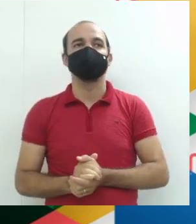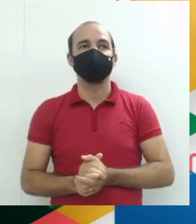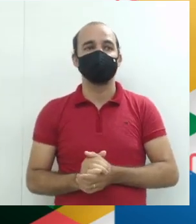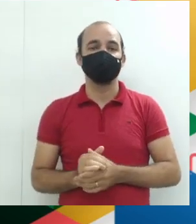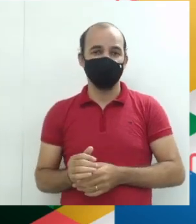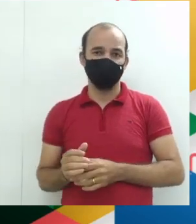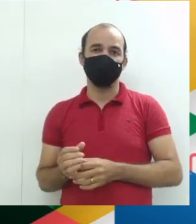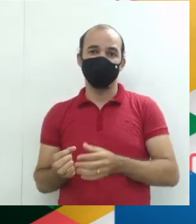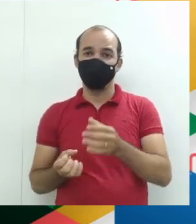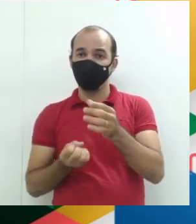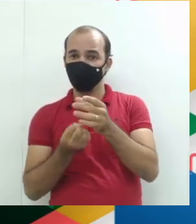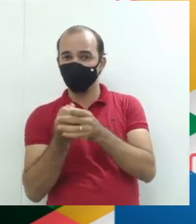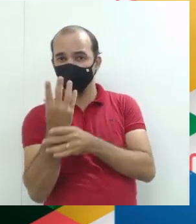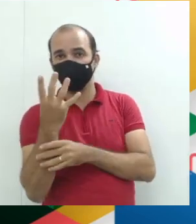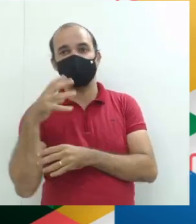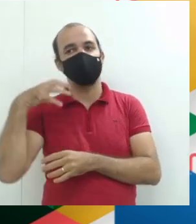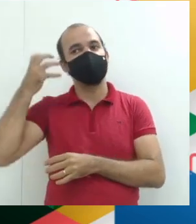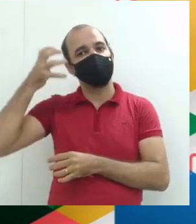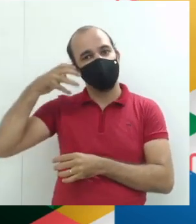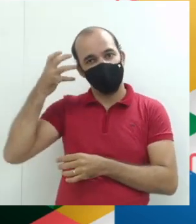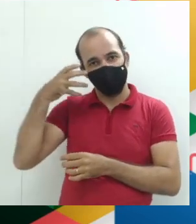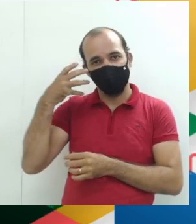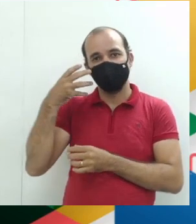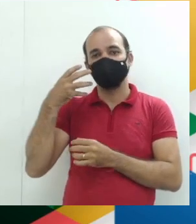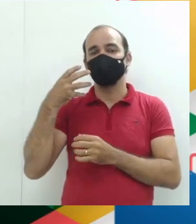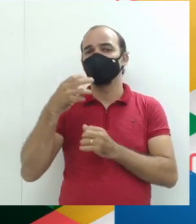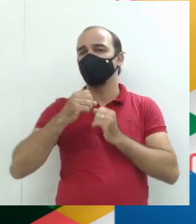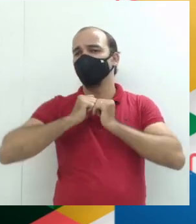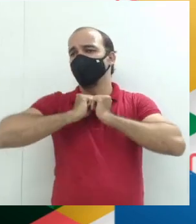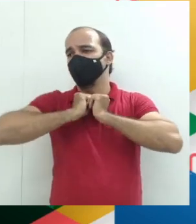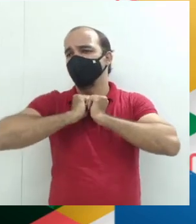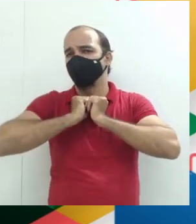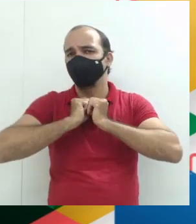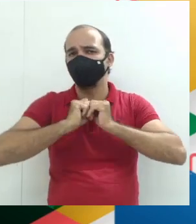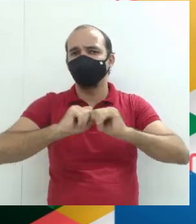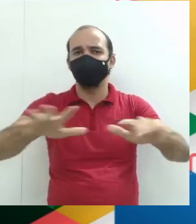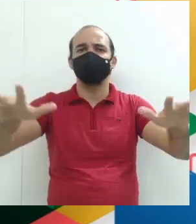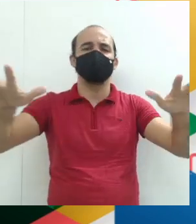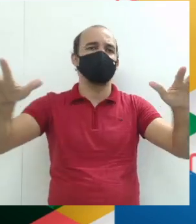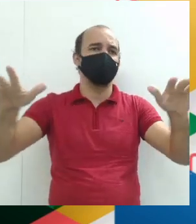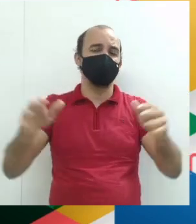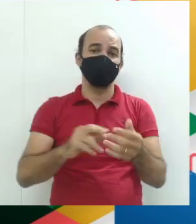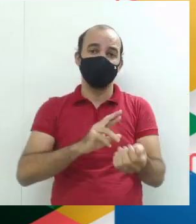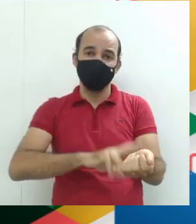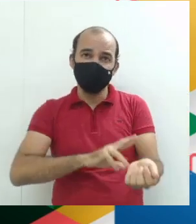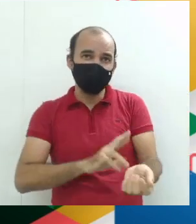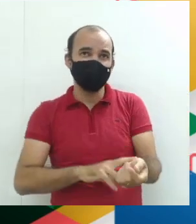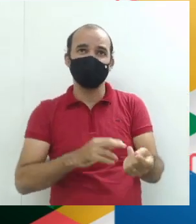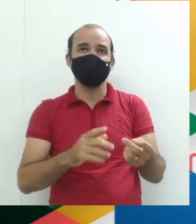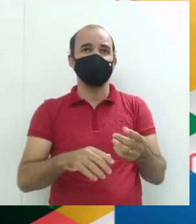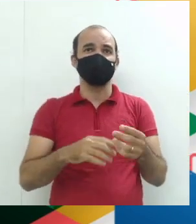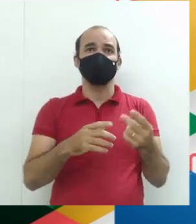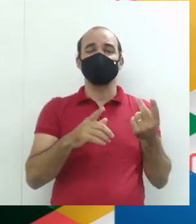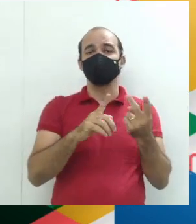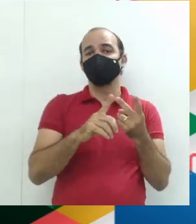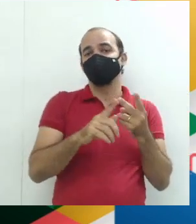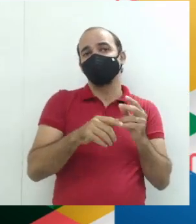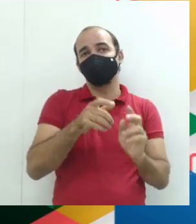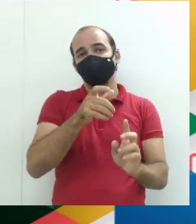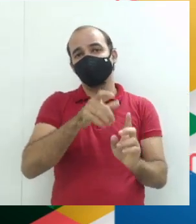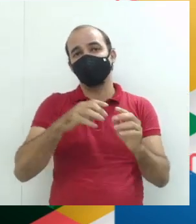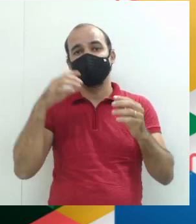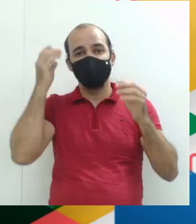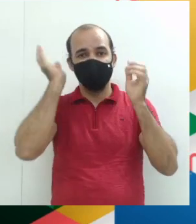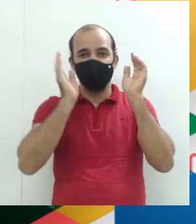rádio, acontece uma popularização dos ritmos e dos cantores. Destaque para nomes como Elisete Cardoso, Carmen Miranda,